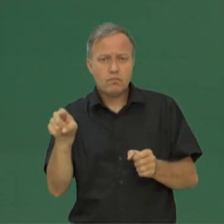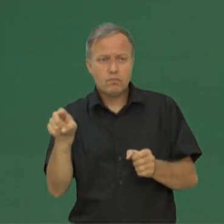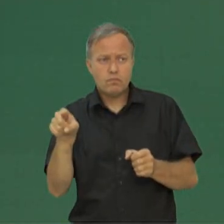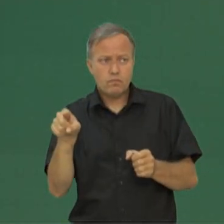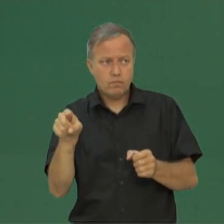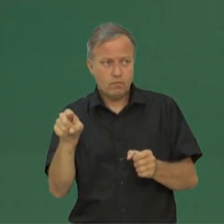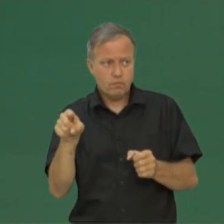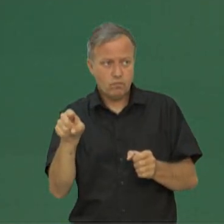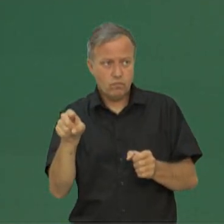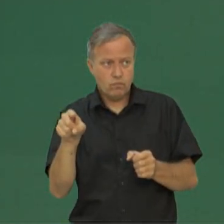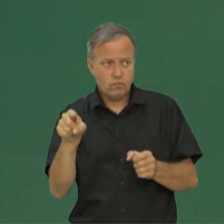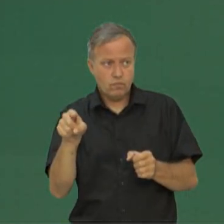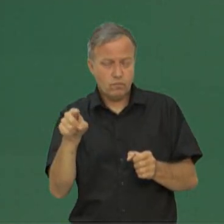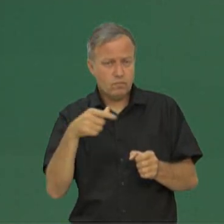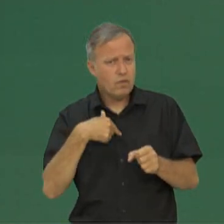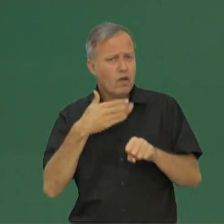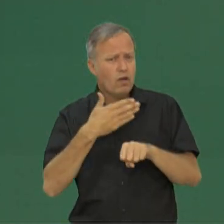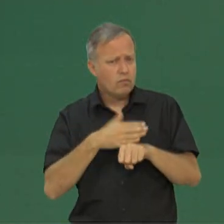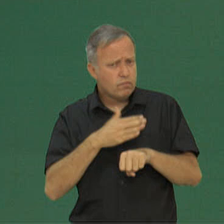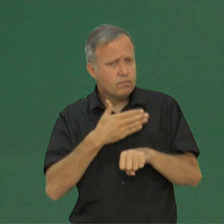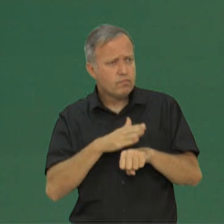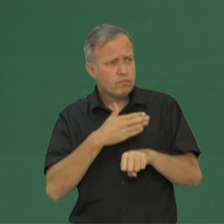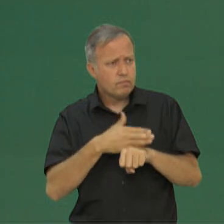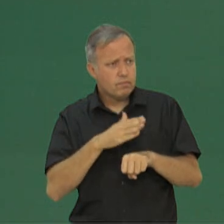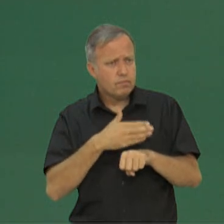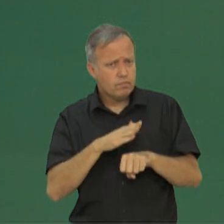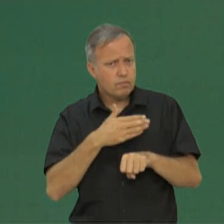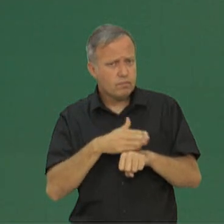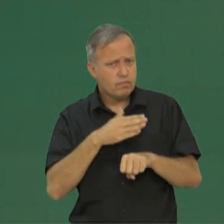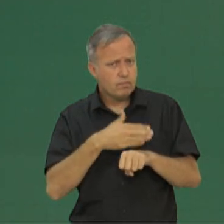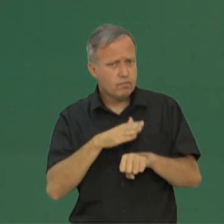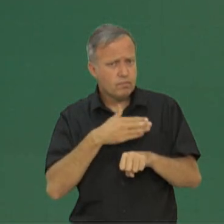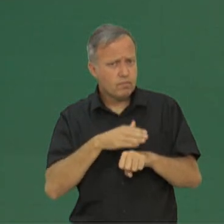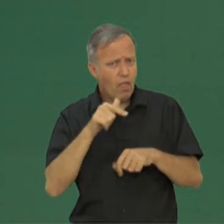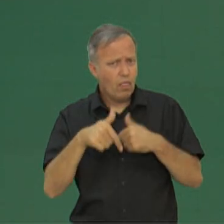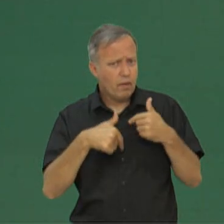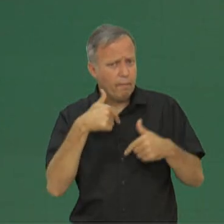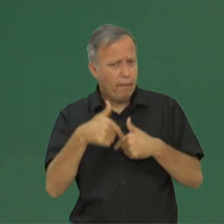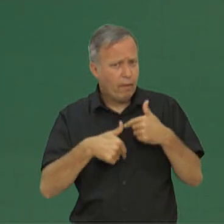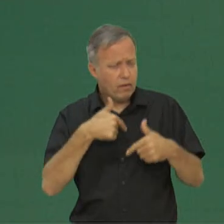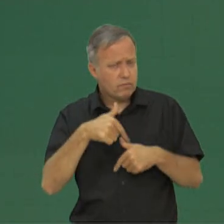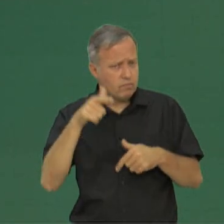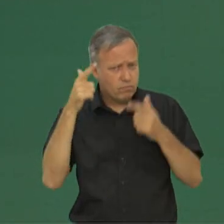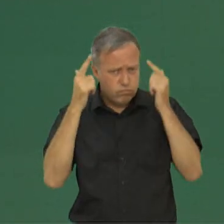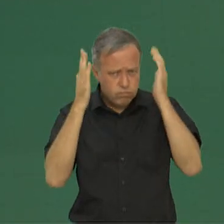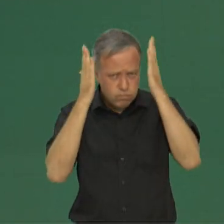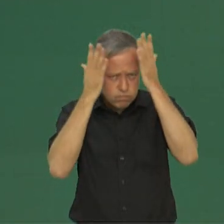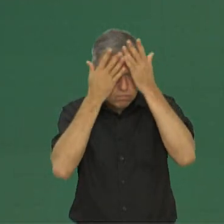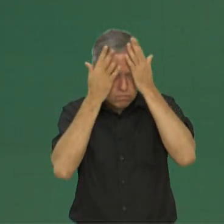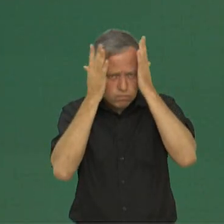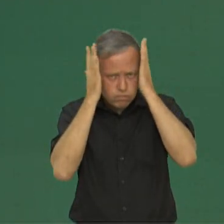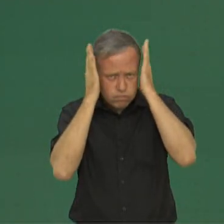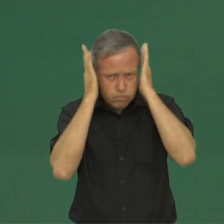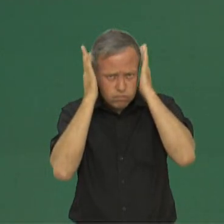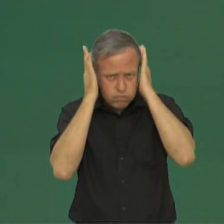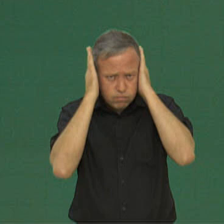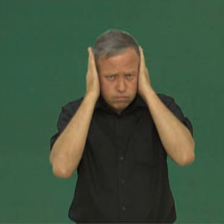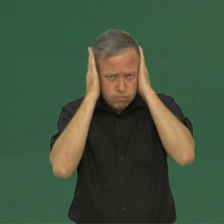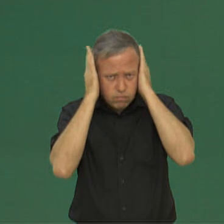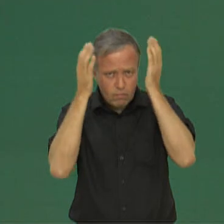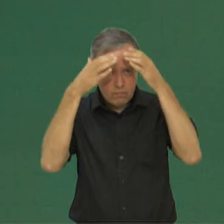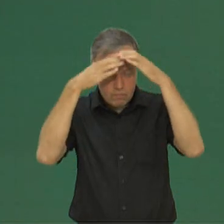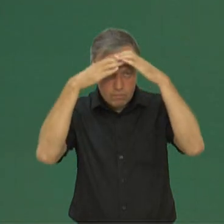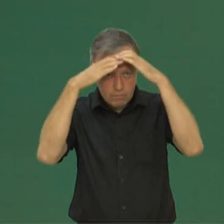E é testando, pessoal, quando a gente testa e faz com que o nosso cérebro funcione, é que a gente consegue gravar mais ainda as